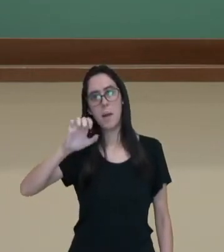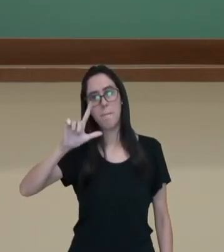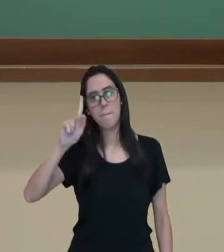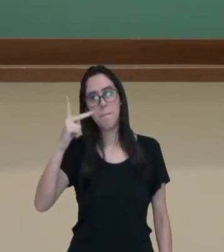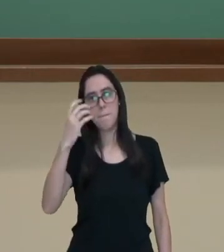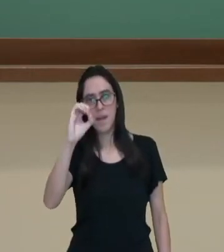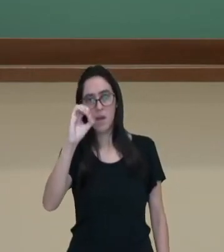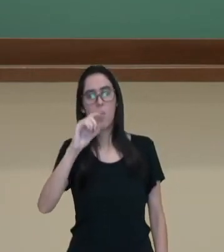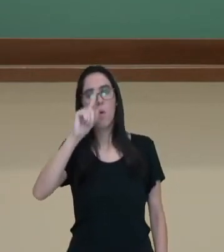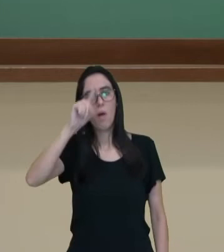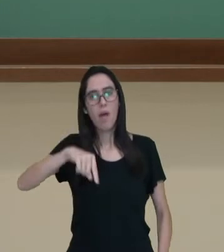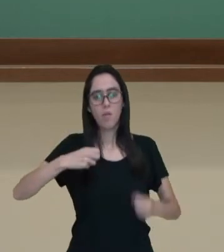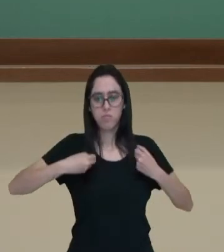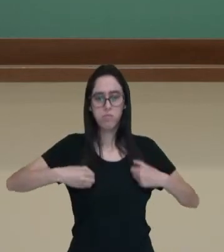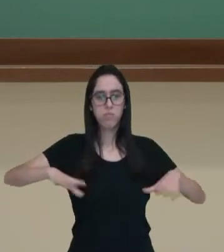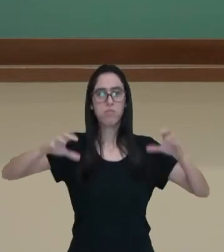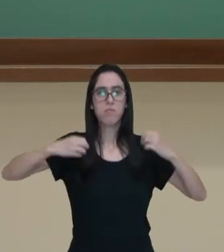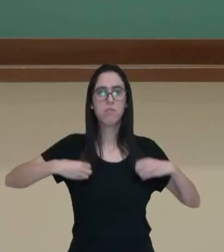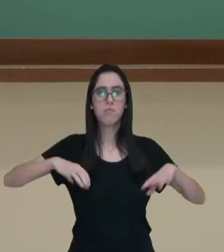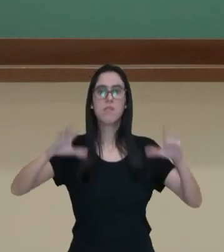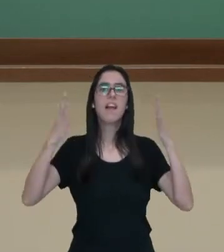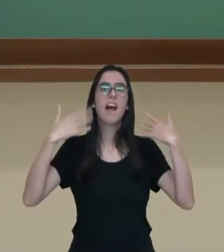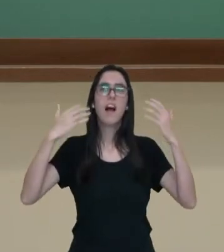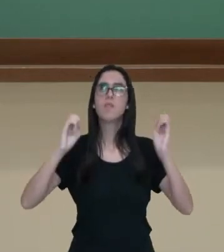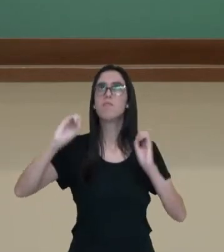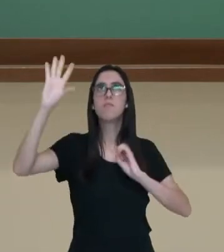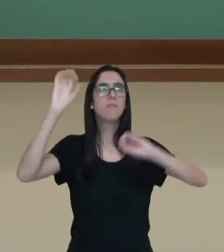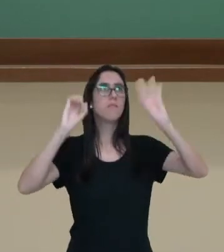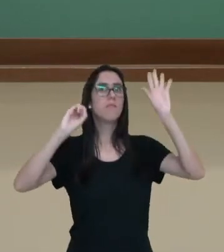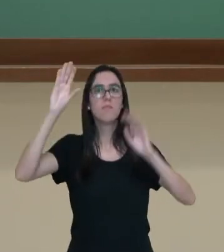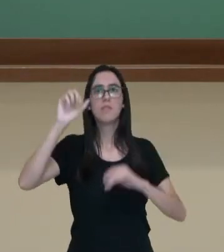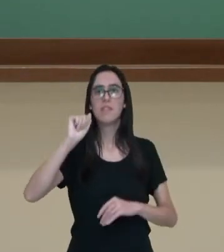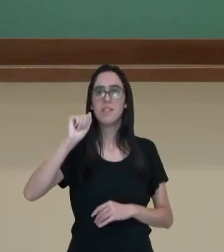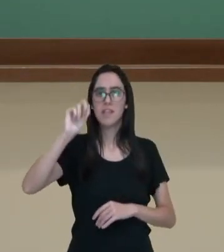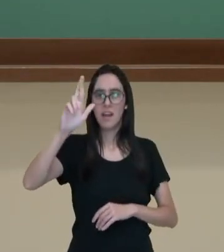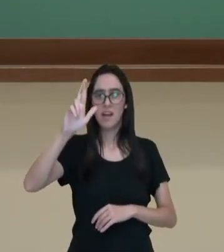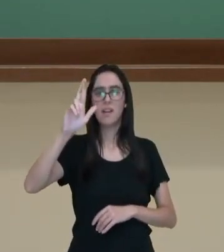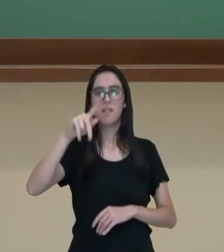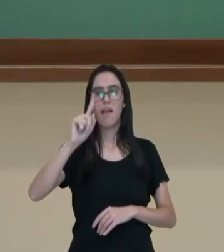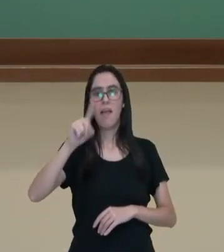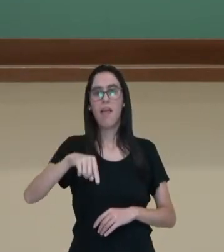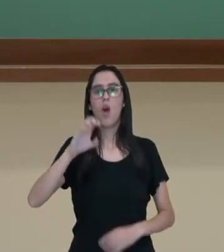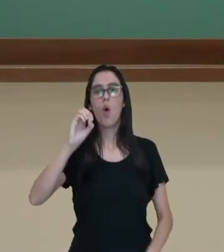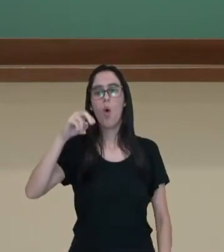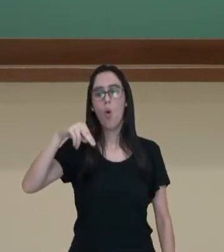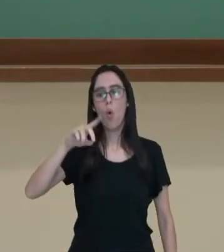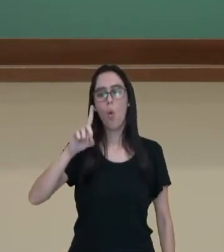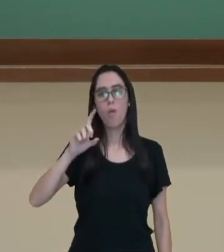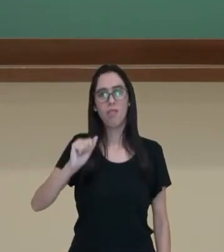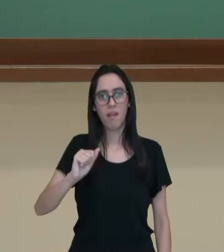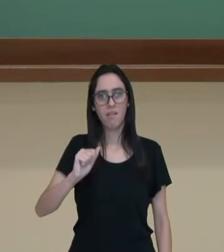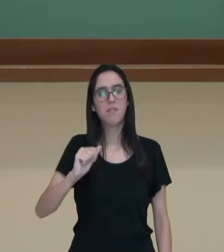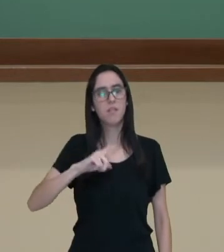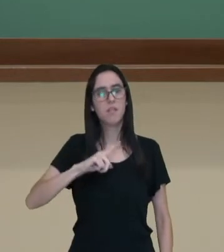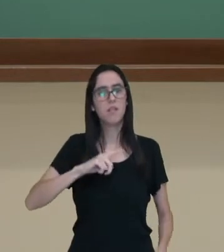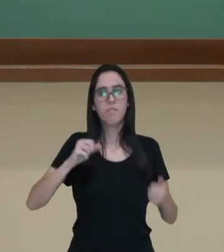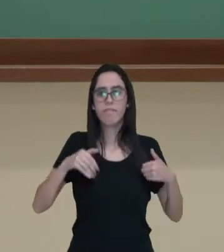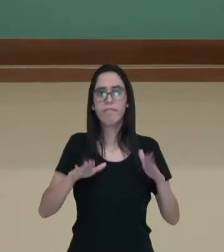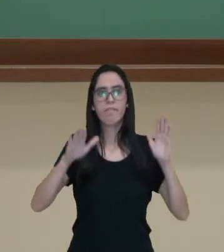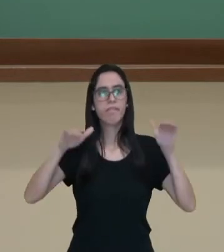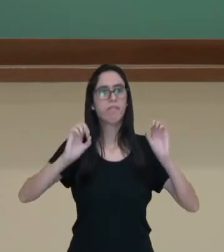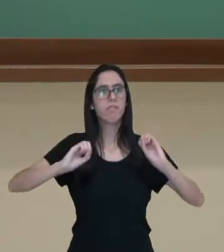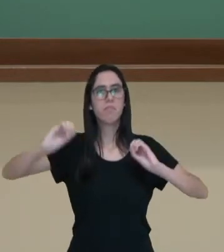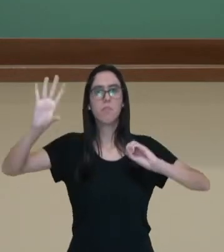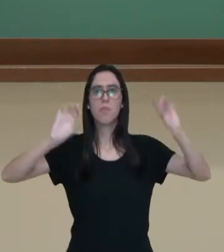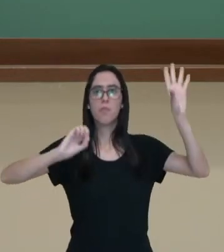uma frequência pré-determinada, com uma frequência fixa do infravermelho, melhor, e aí você perde essas ondas,